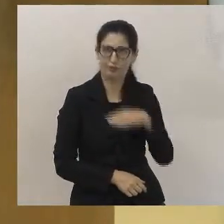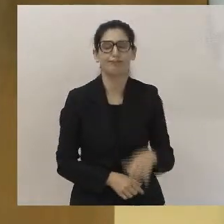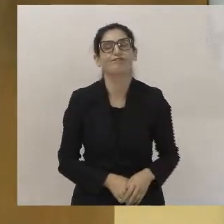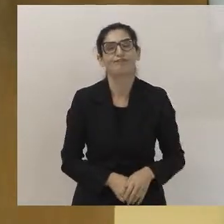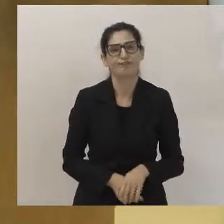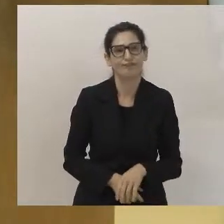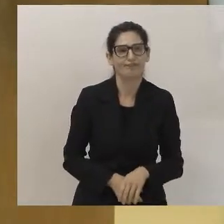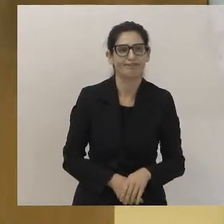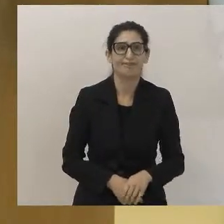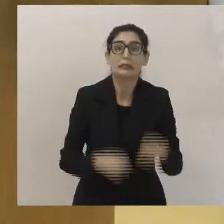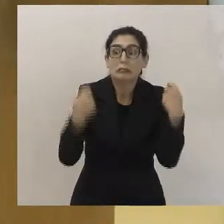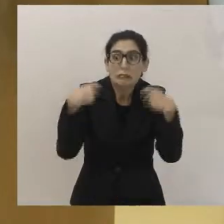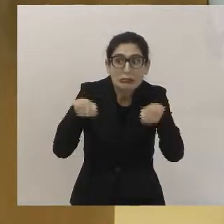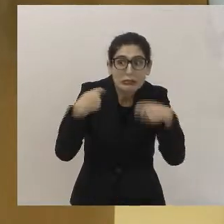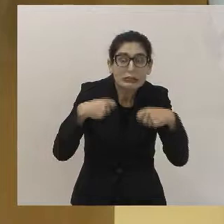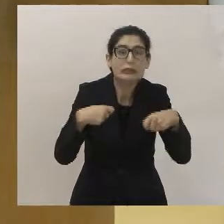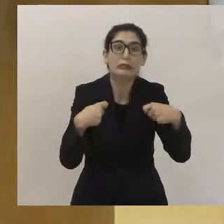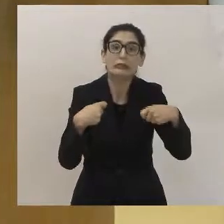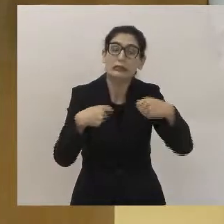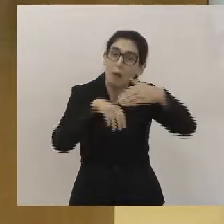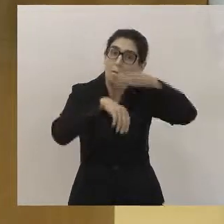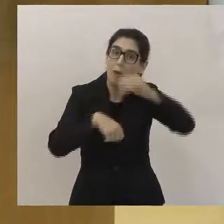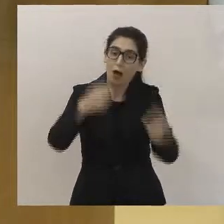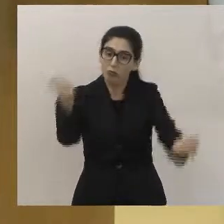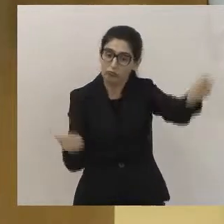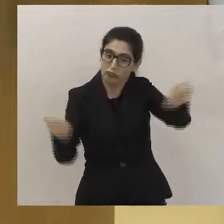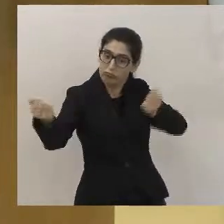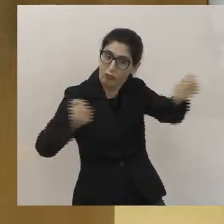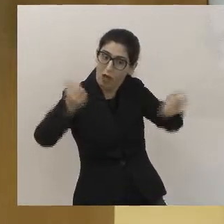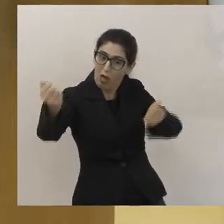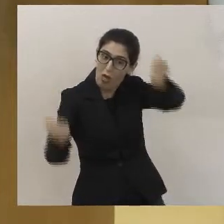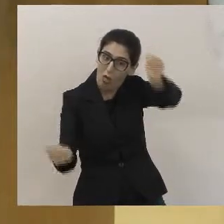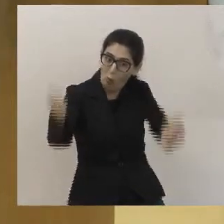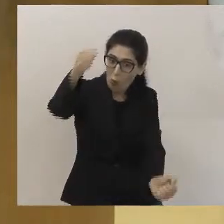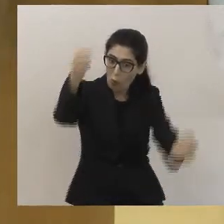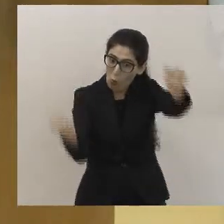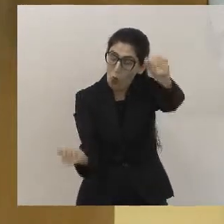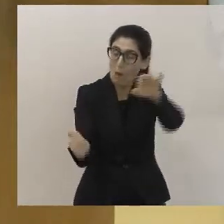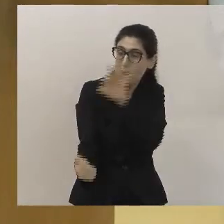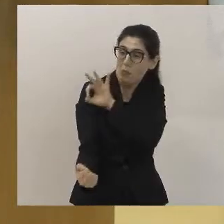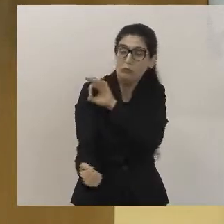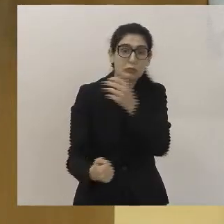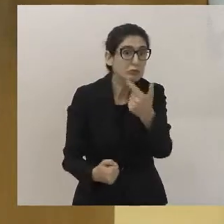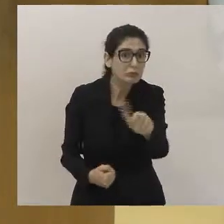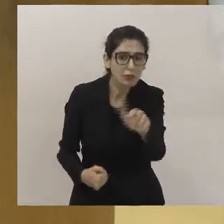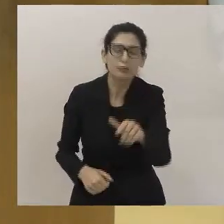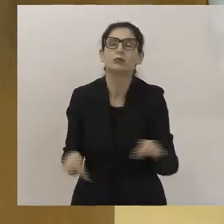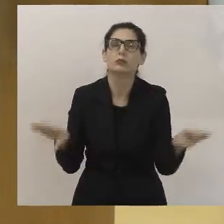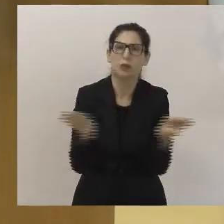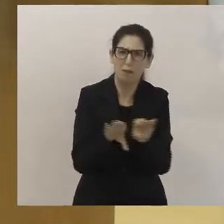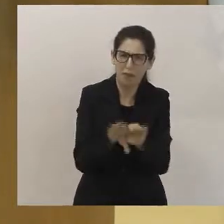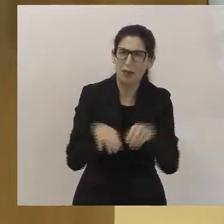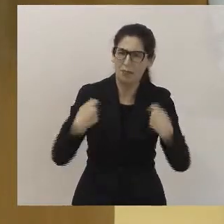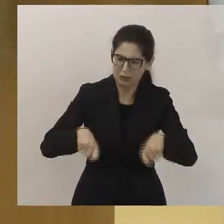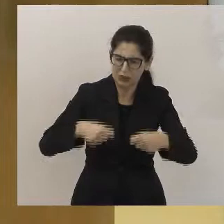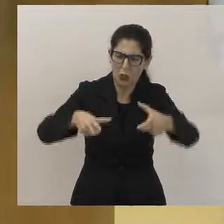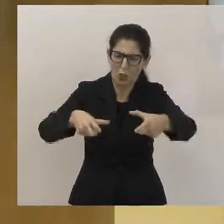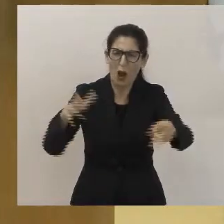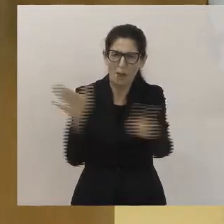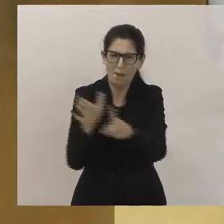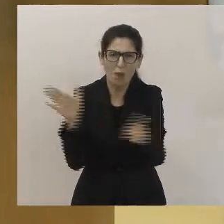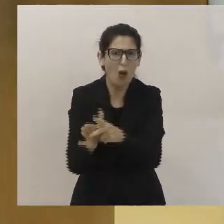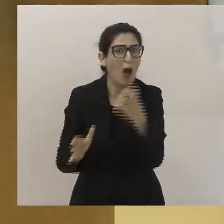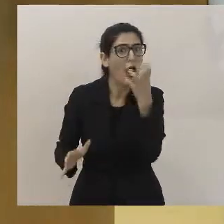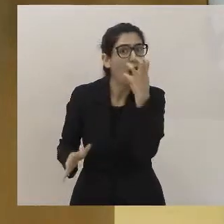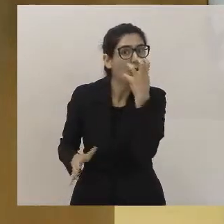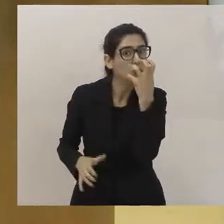precisa de mais viaturas precisa de um canil ali dentro também para que